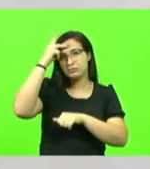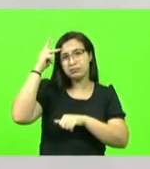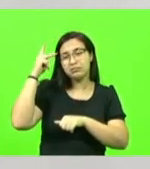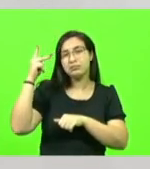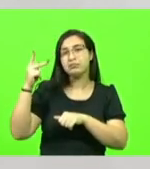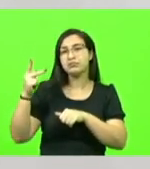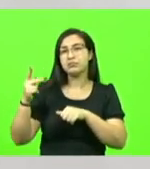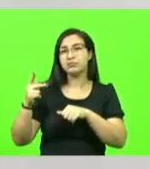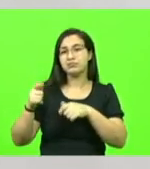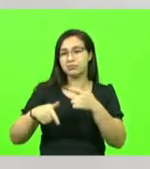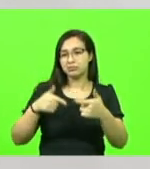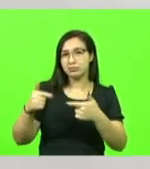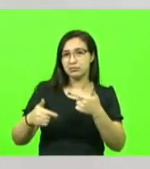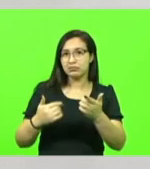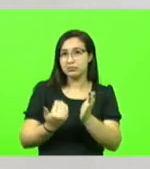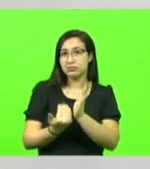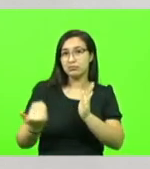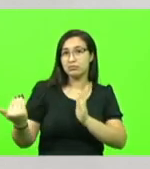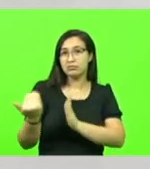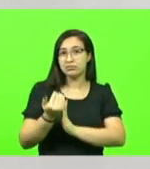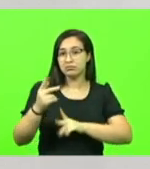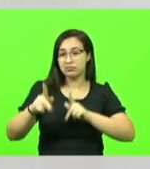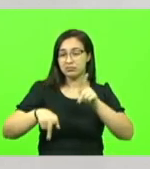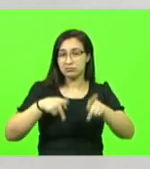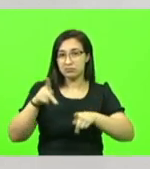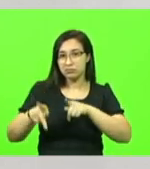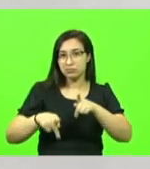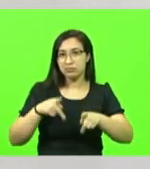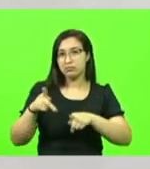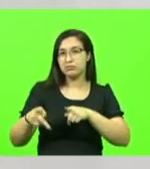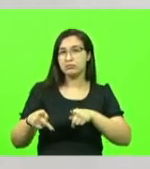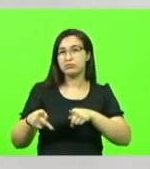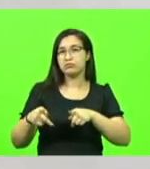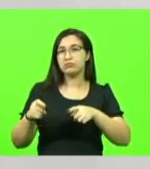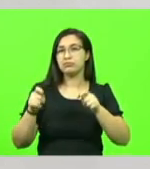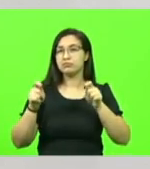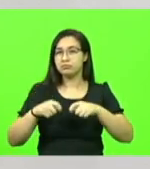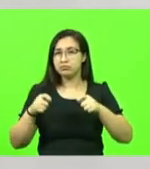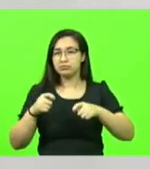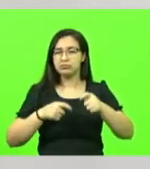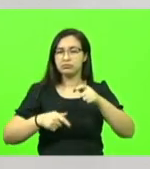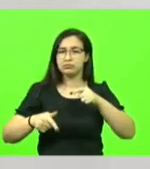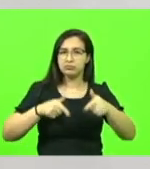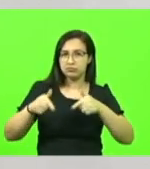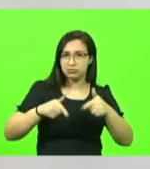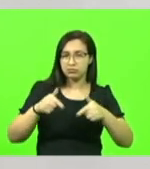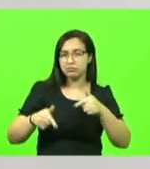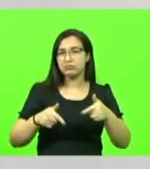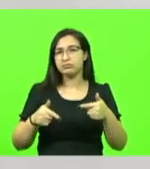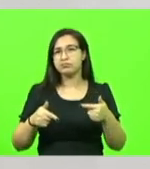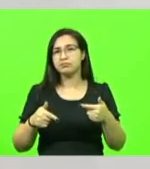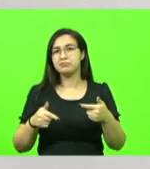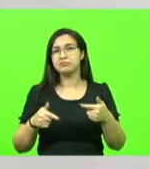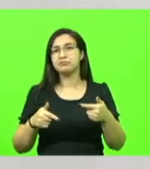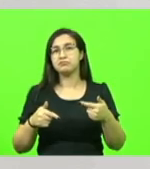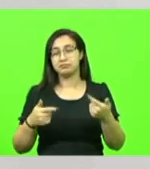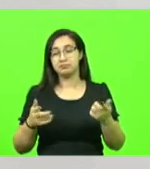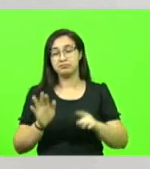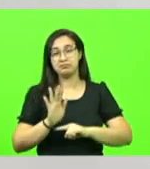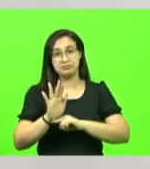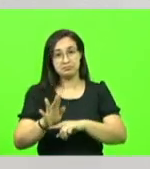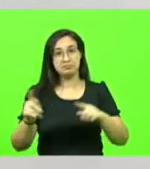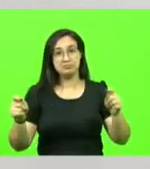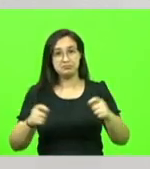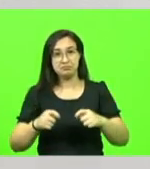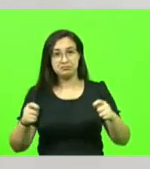aumentando a sua população economicamente ativa, mais gente trabalhando. Foi o chamado bônus demográfico.